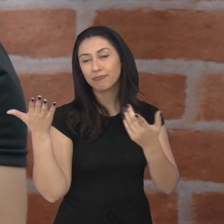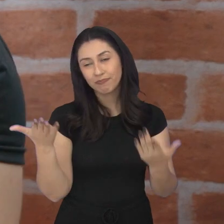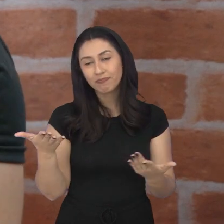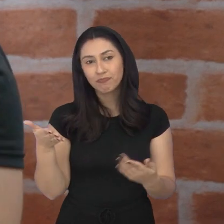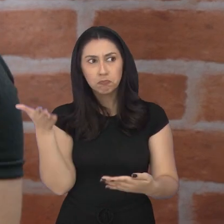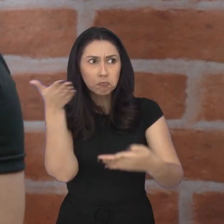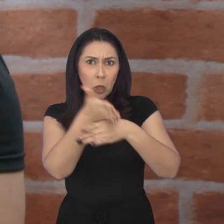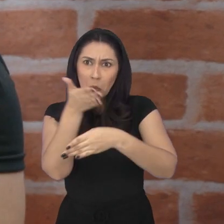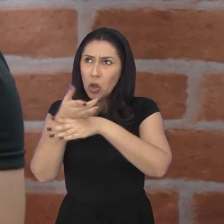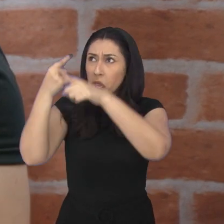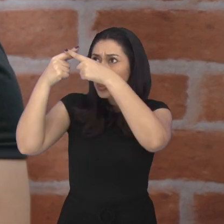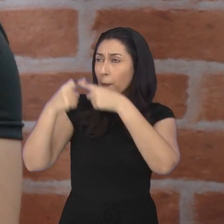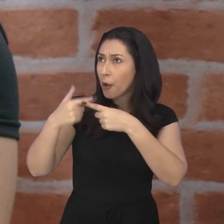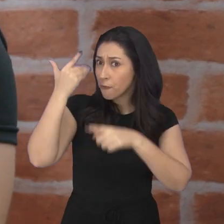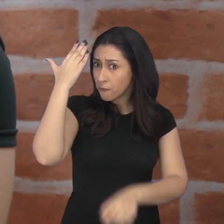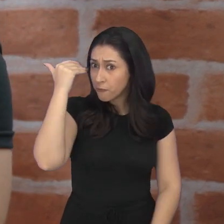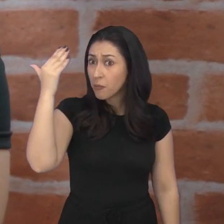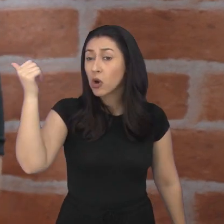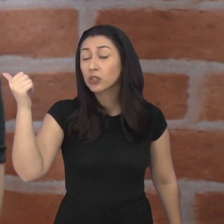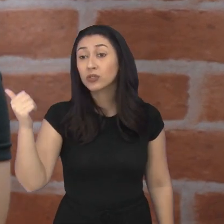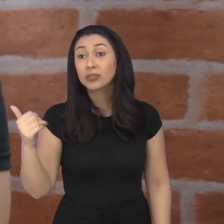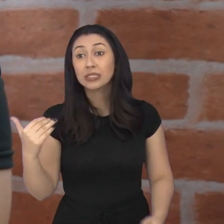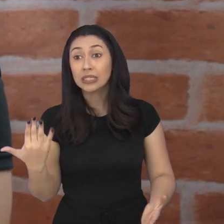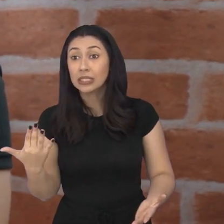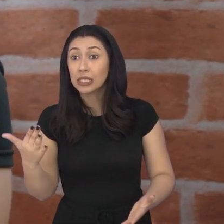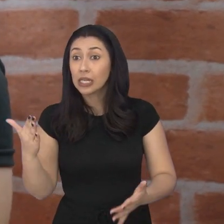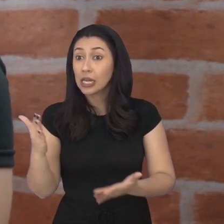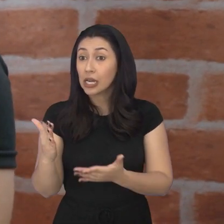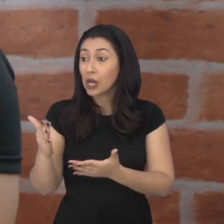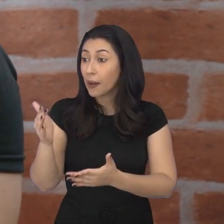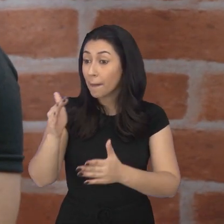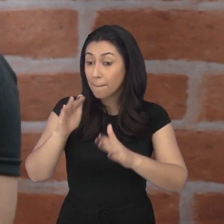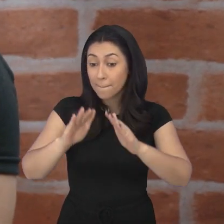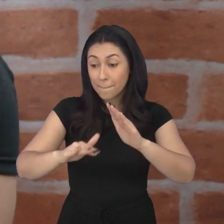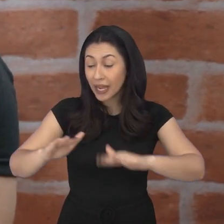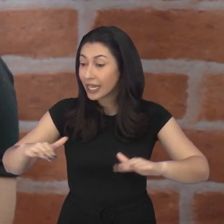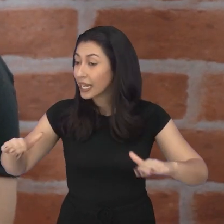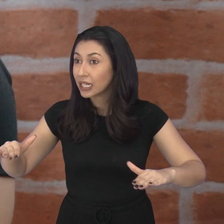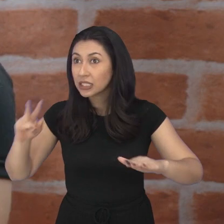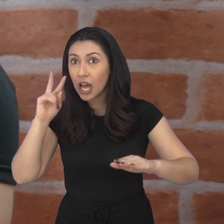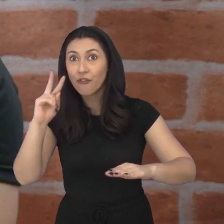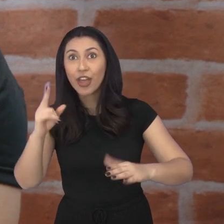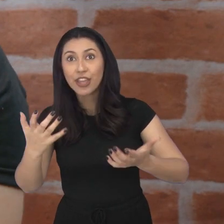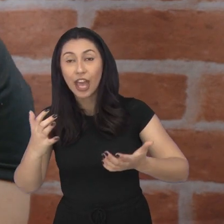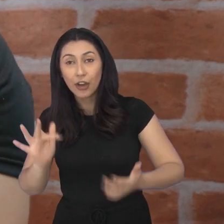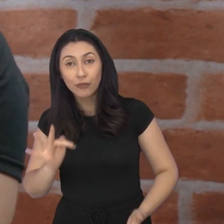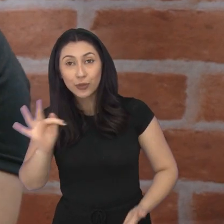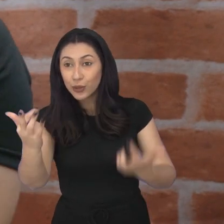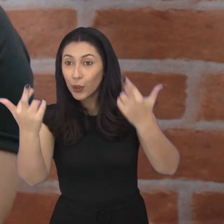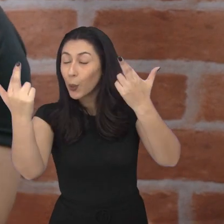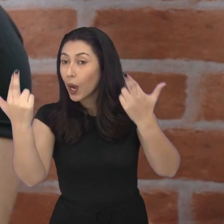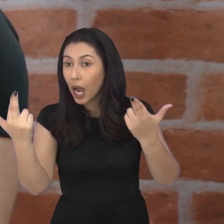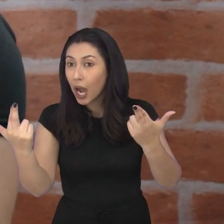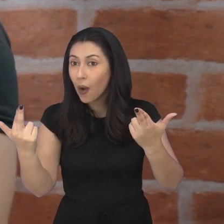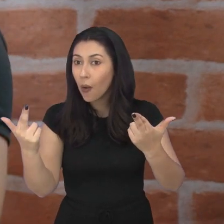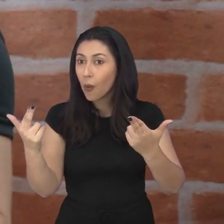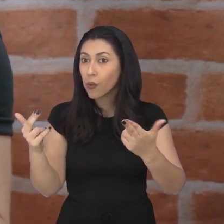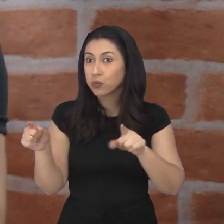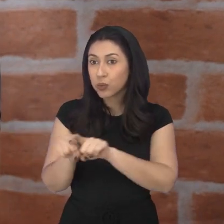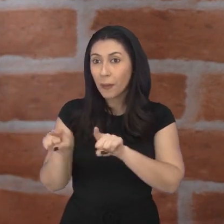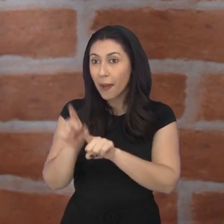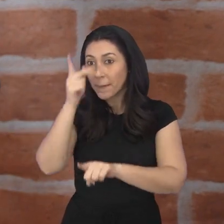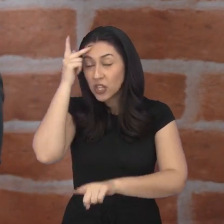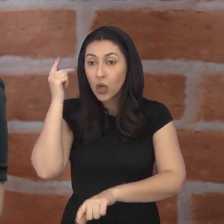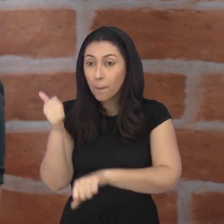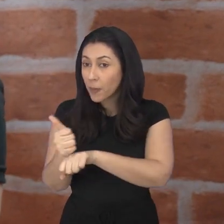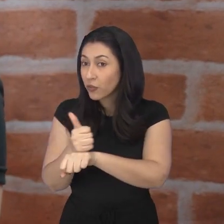participou de grandes competições que muitos atletas têm o sonho, né? E você se torna referência para a cidade, até de repente para as pessoas que nem